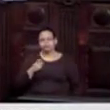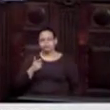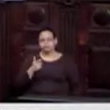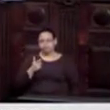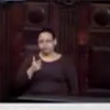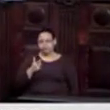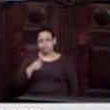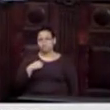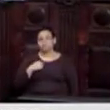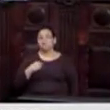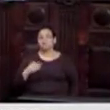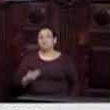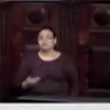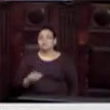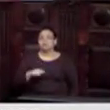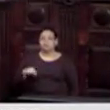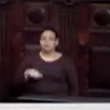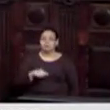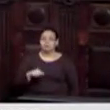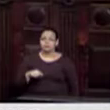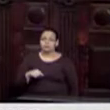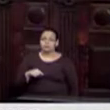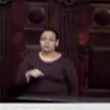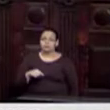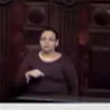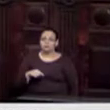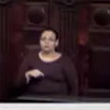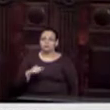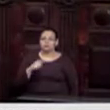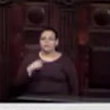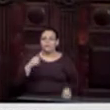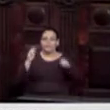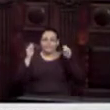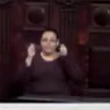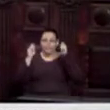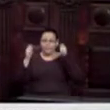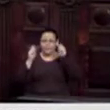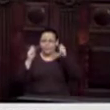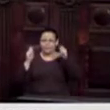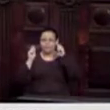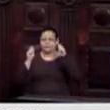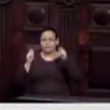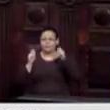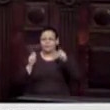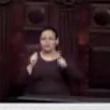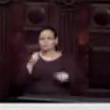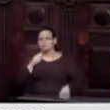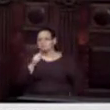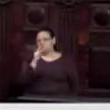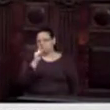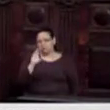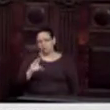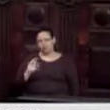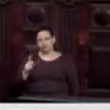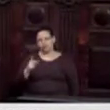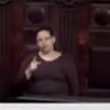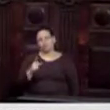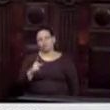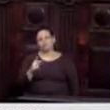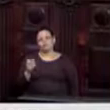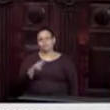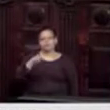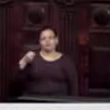do Amarelinho, onde tinham pessoas, a maioria delas nem manifestantes eram, tomando chope e assistindo um jogo de